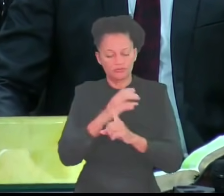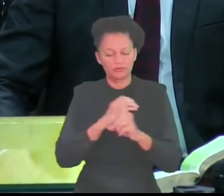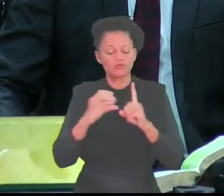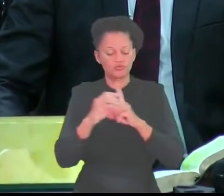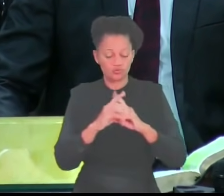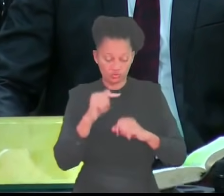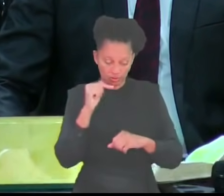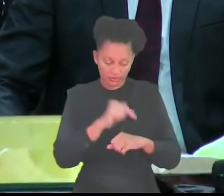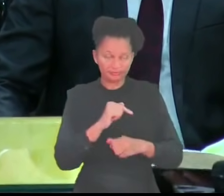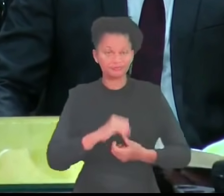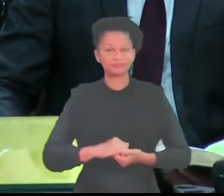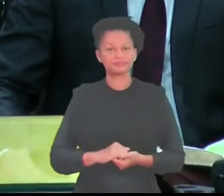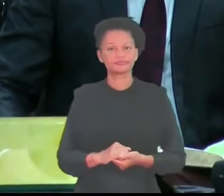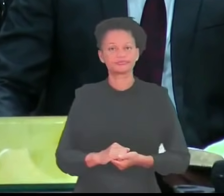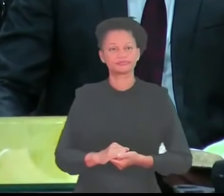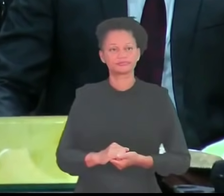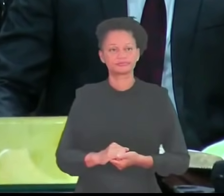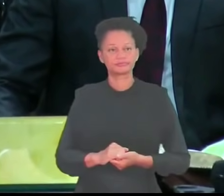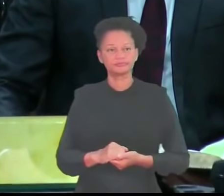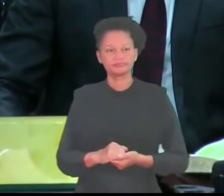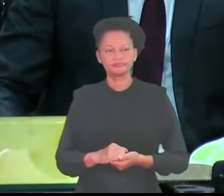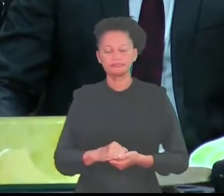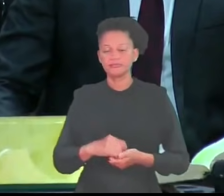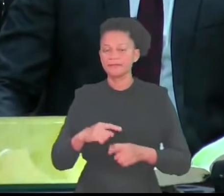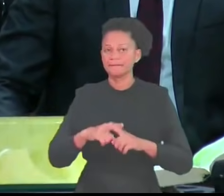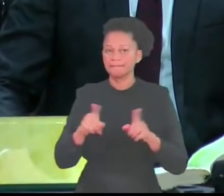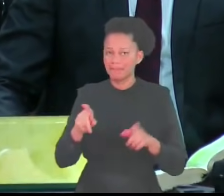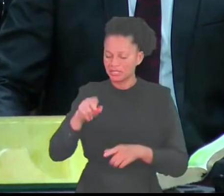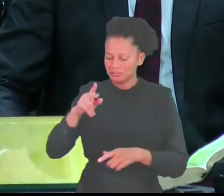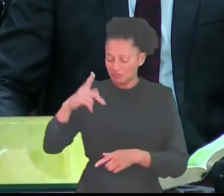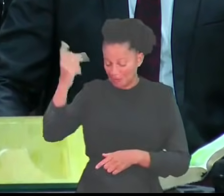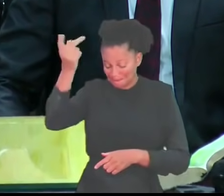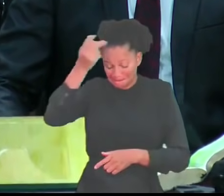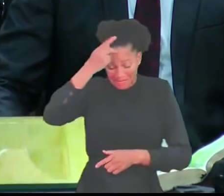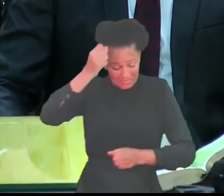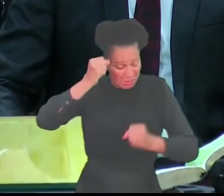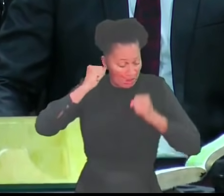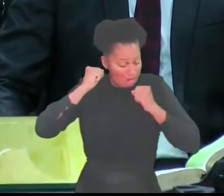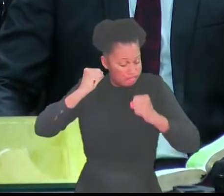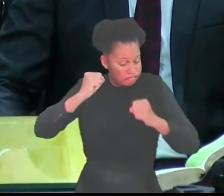ali. Mas, irmão, Deus mandou um Pentecoste.